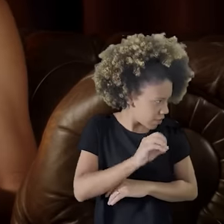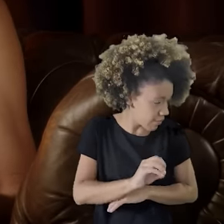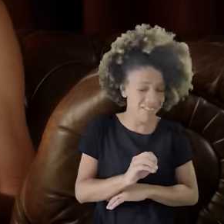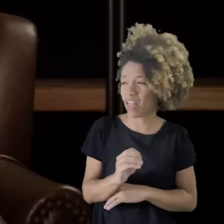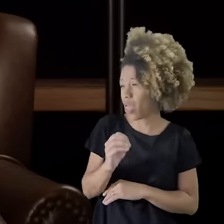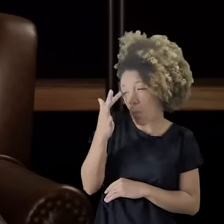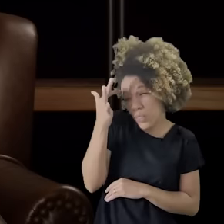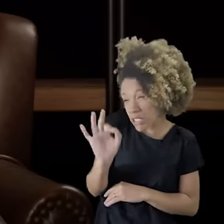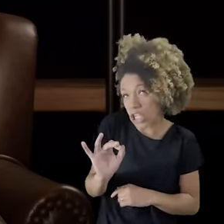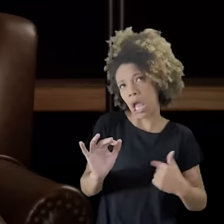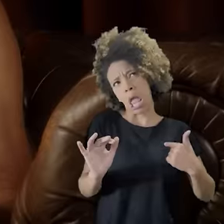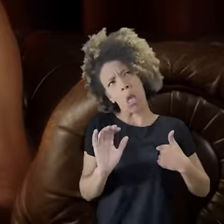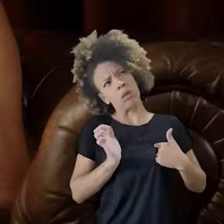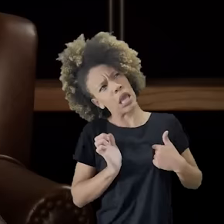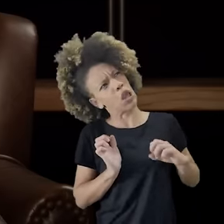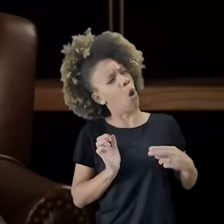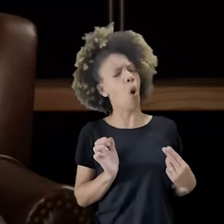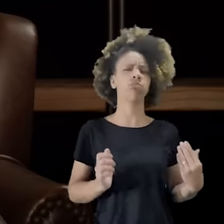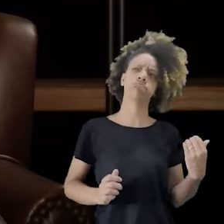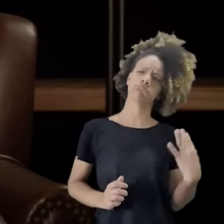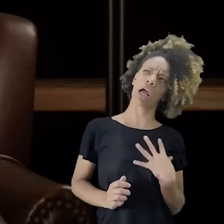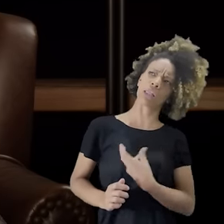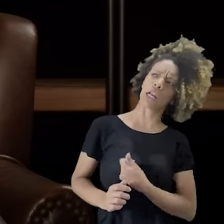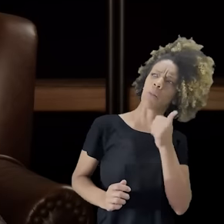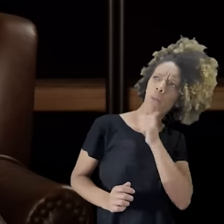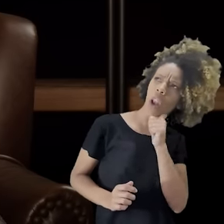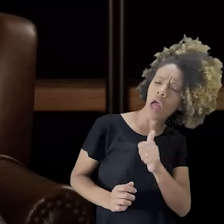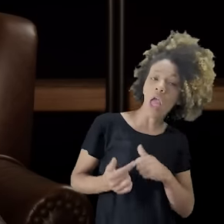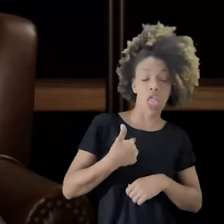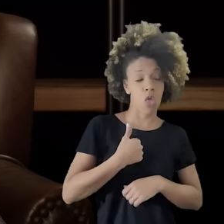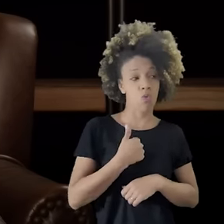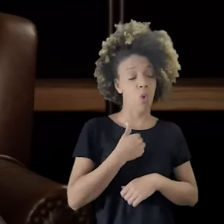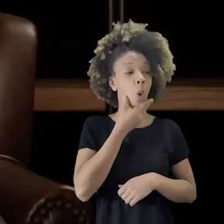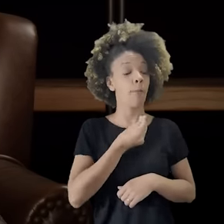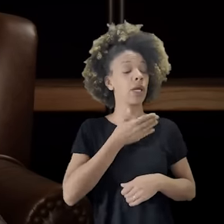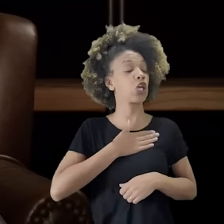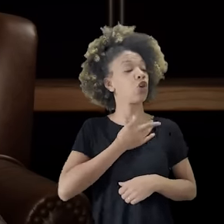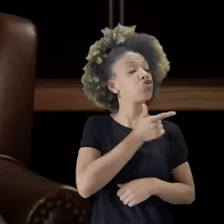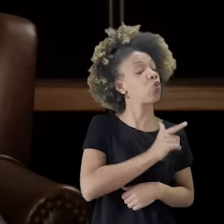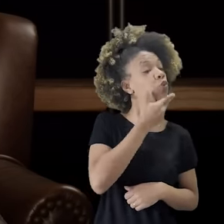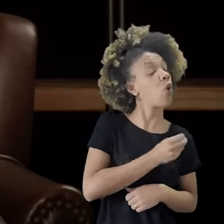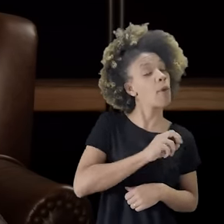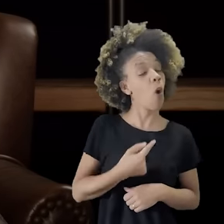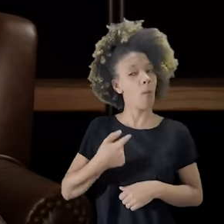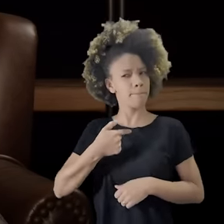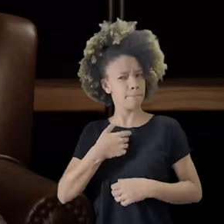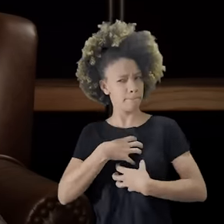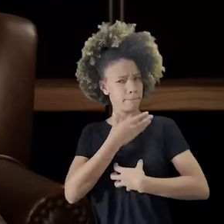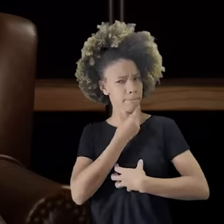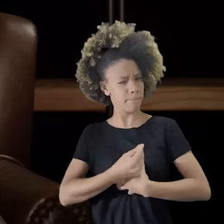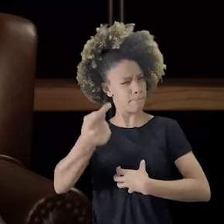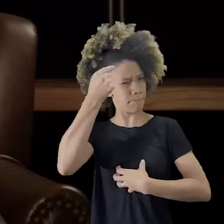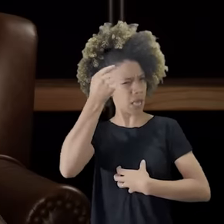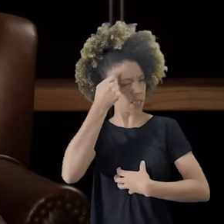alguém eu sou mulher isso eu sou um homem que gosta de outro homem ou sou um homem que tem a cabeça de mulher e